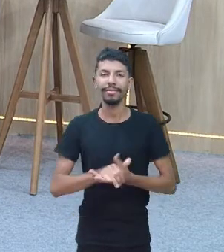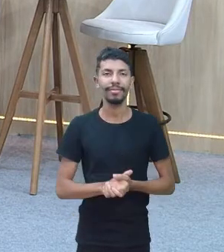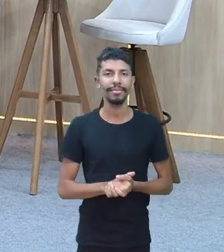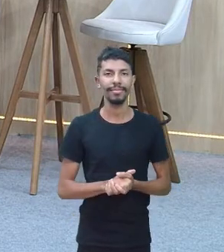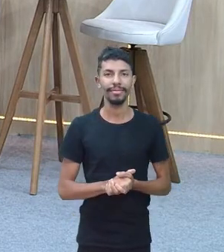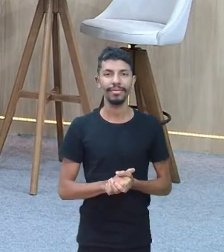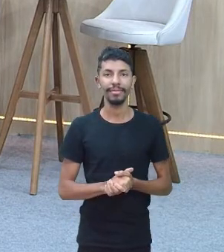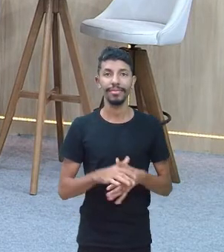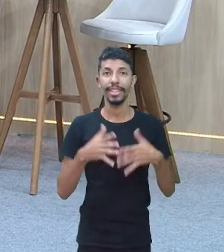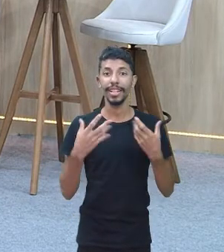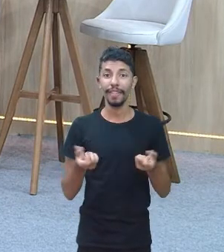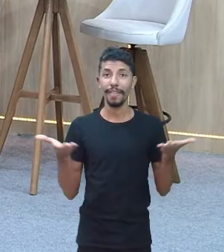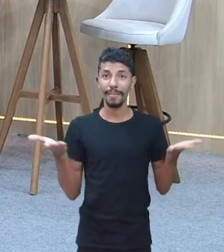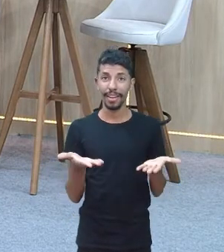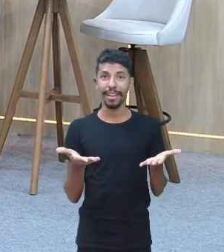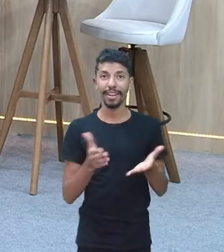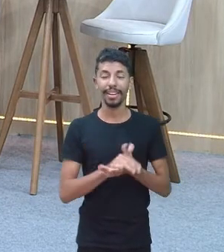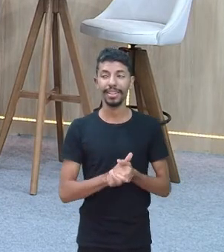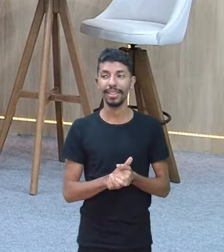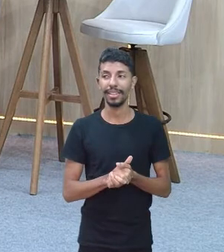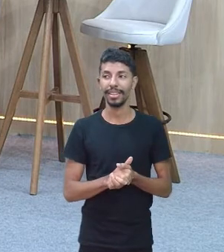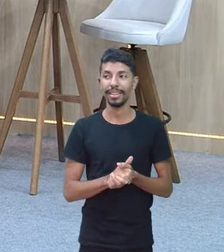Então, vamos lá.